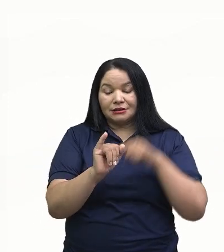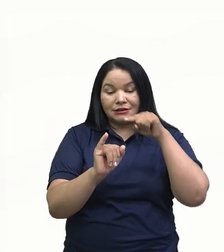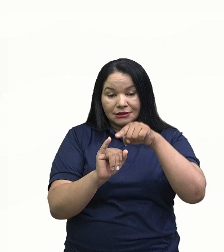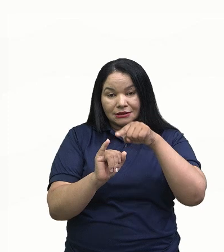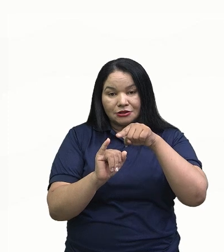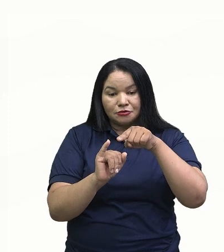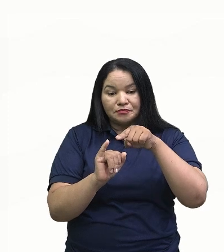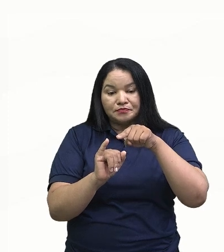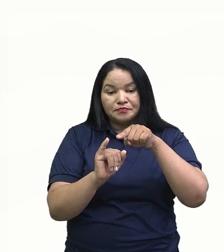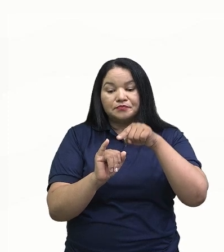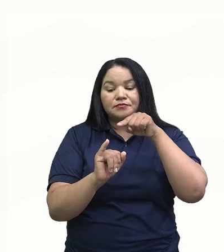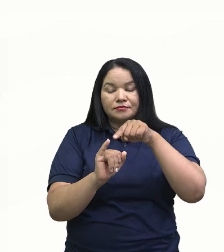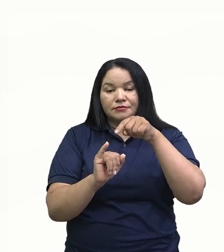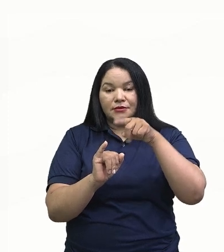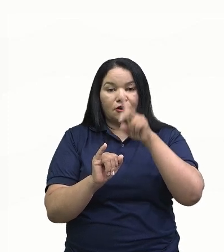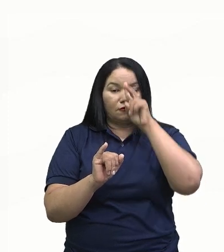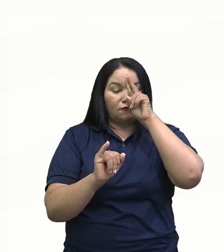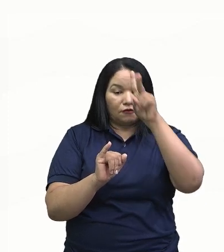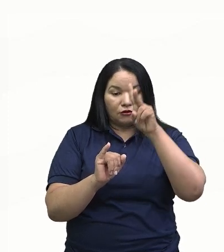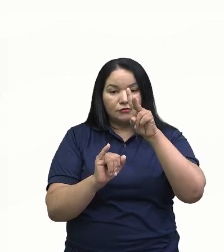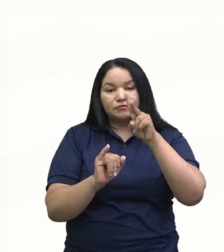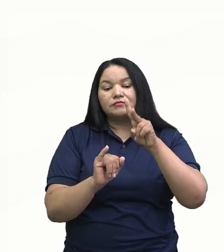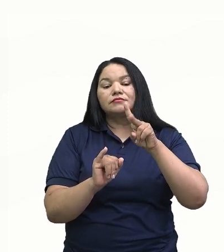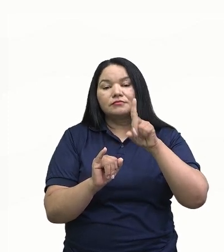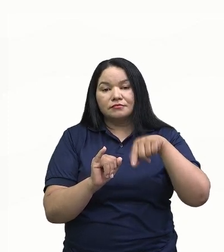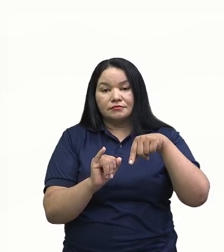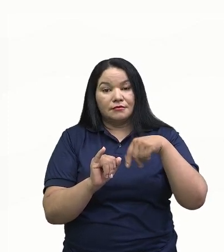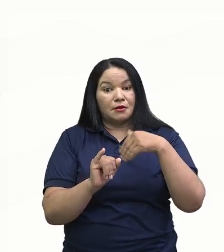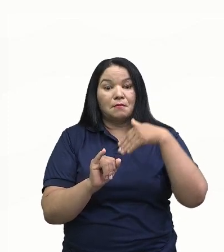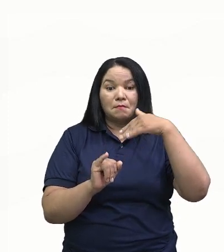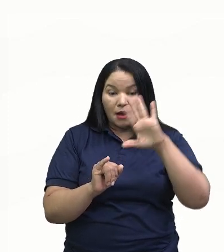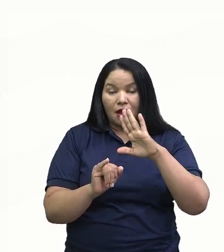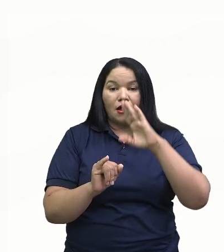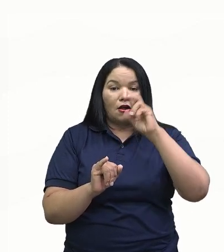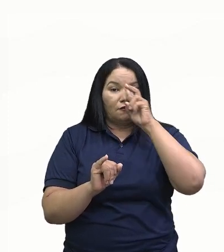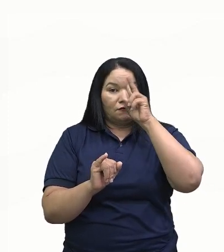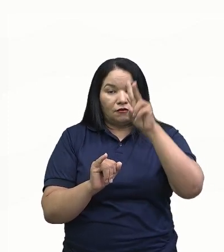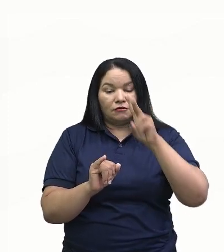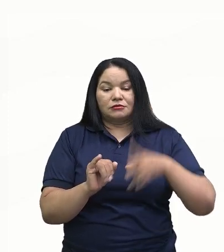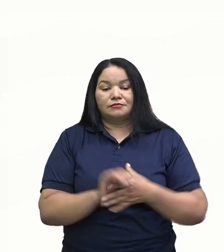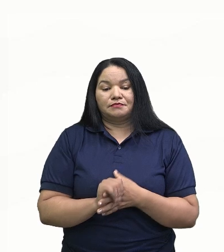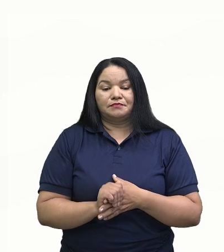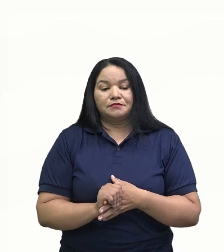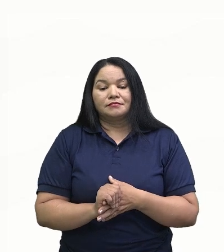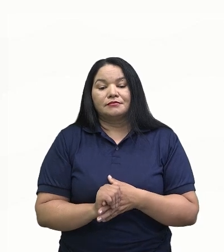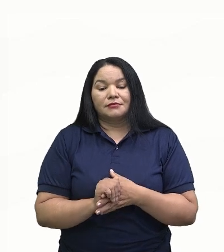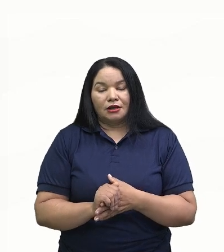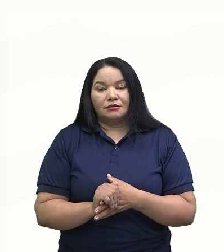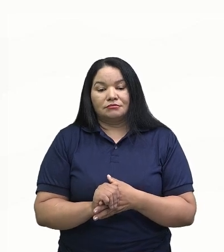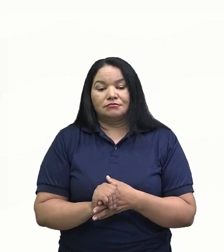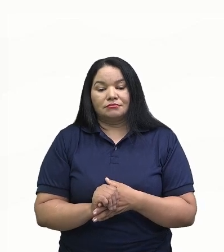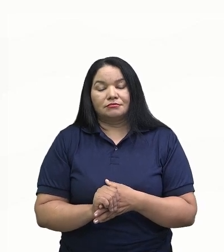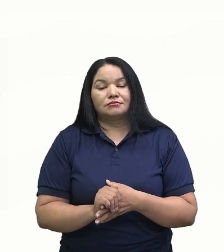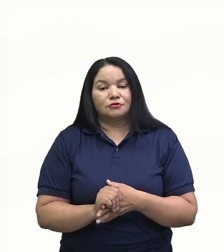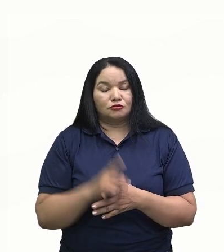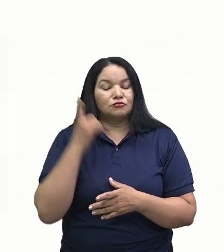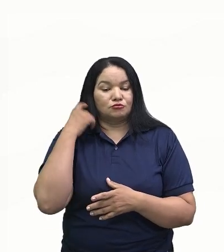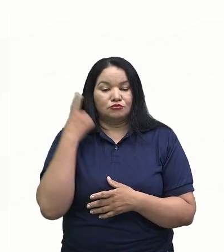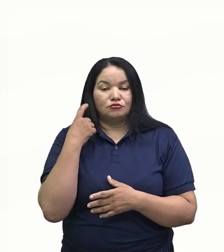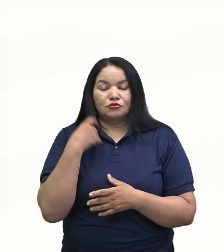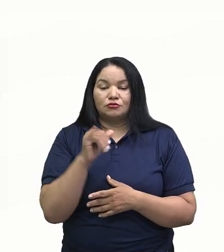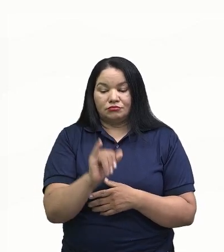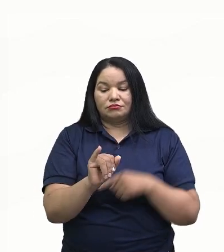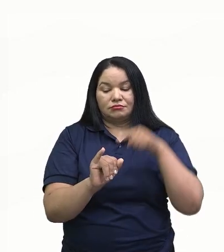será tônico, ele será mais forte. Saída, percebe que o som mais forte é aqui no